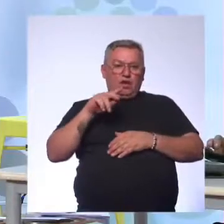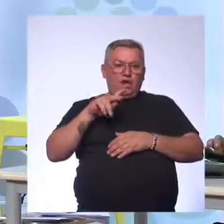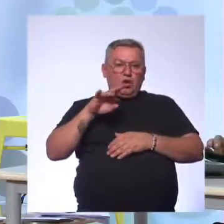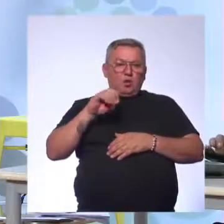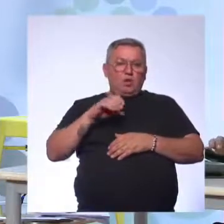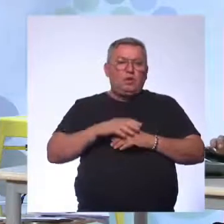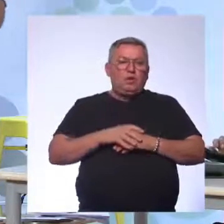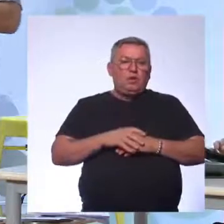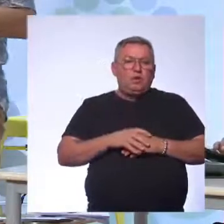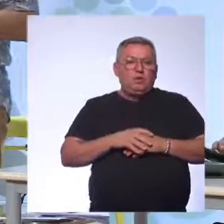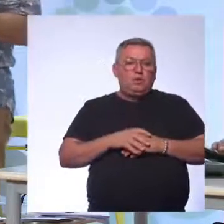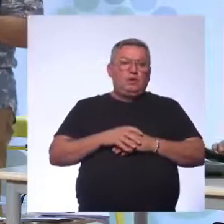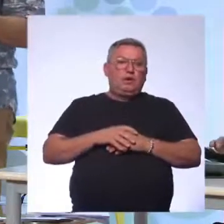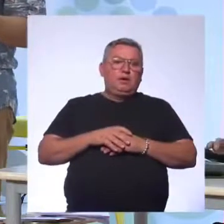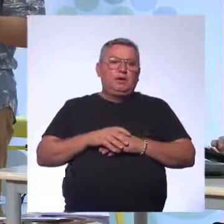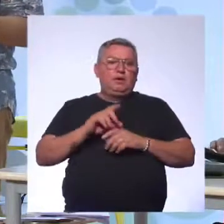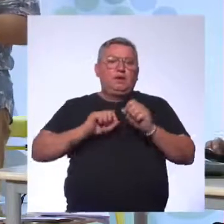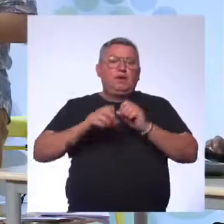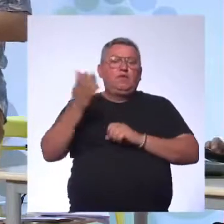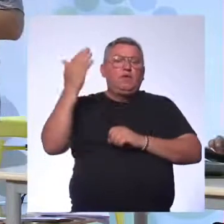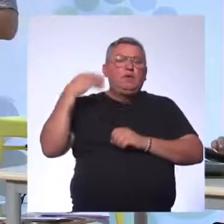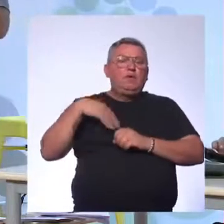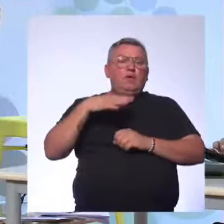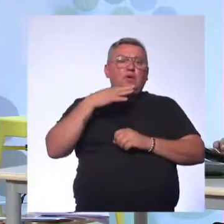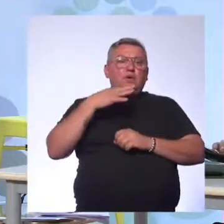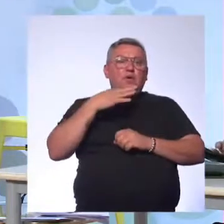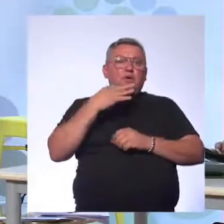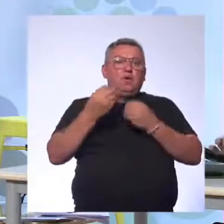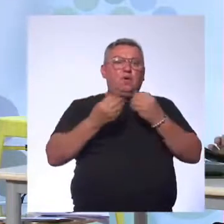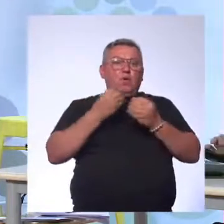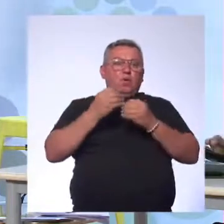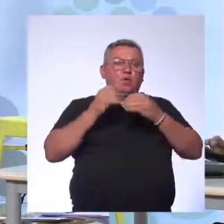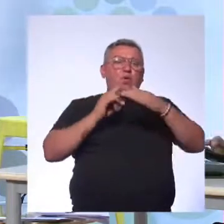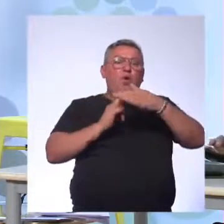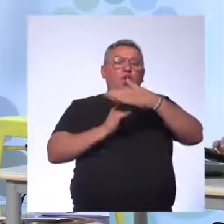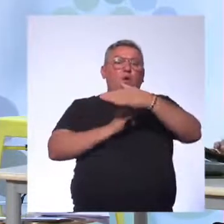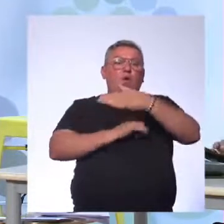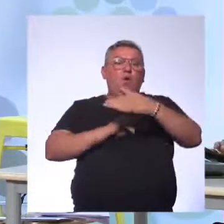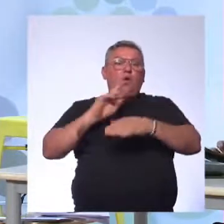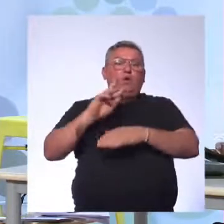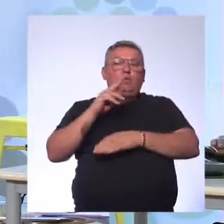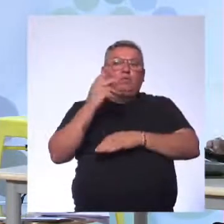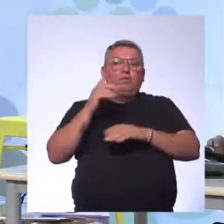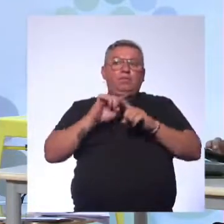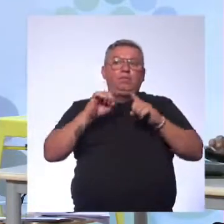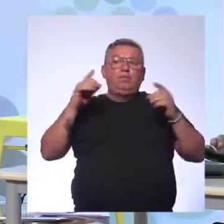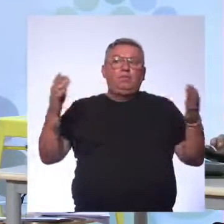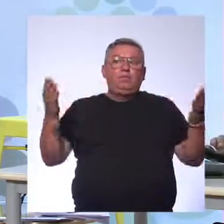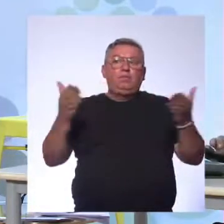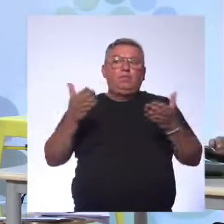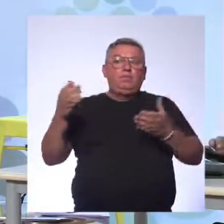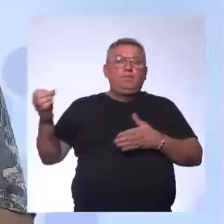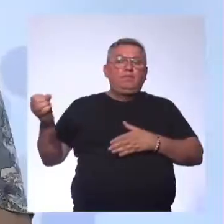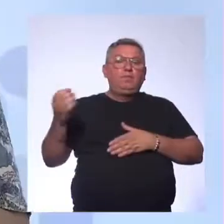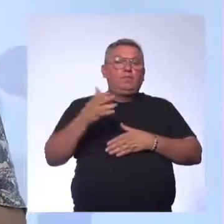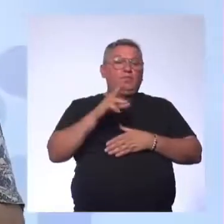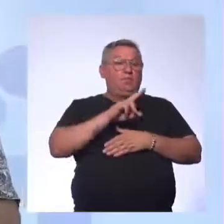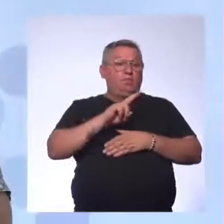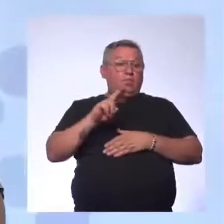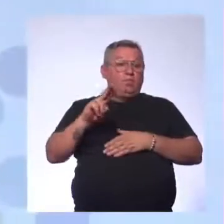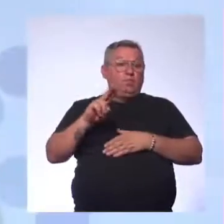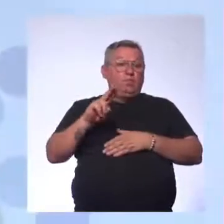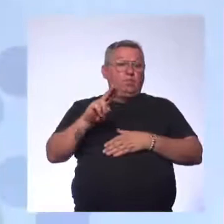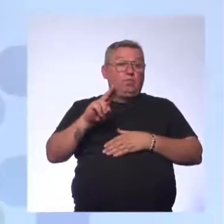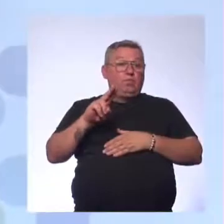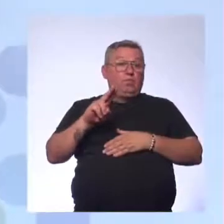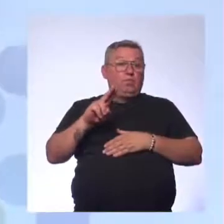Ok o que antigamente era conhecido como Pontes de hidrogênio mas hoje não é a nova nomenclatura